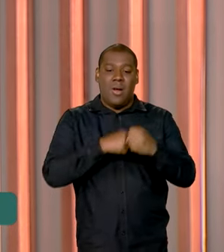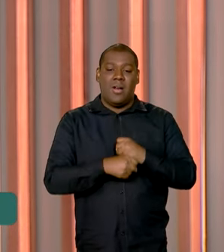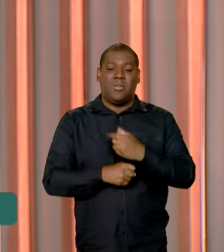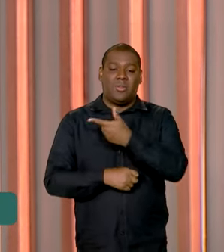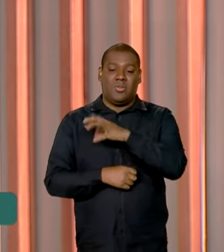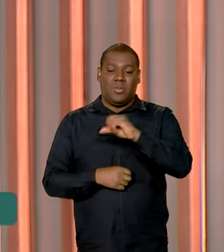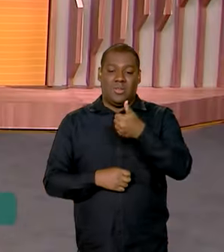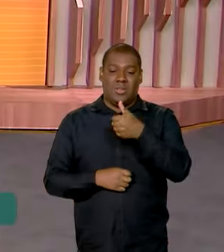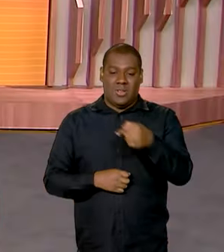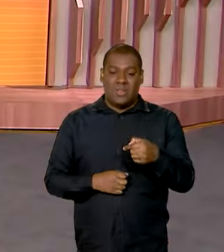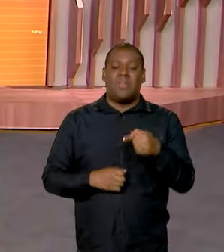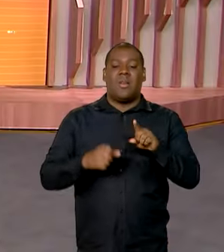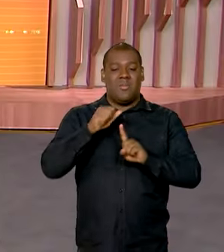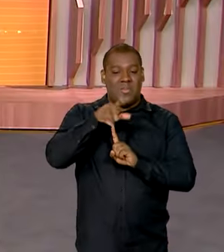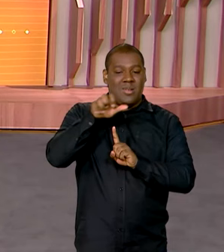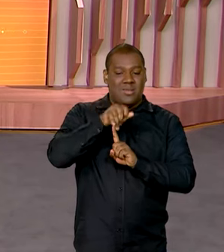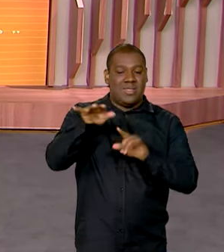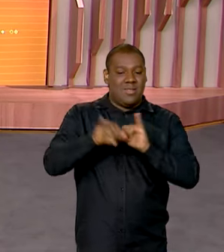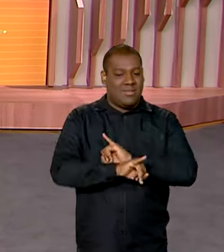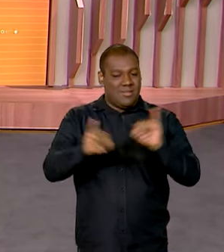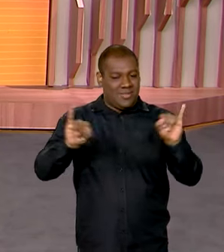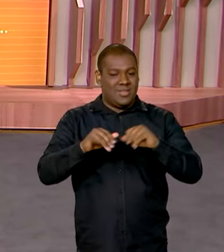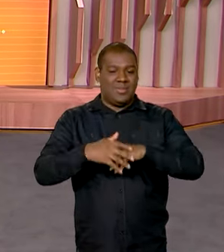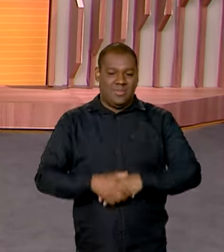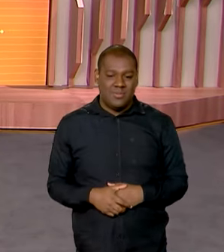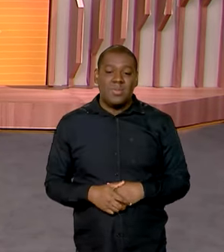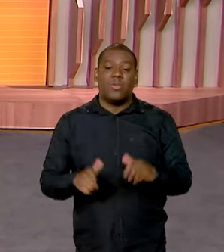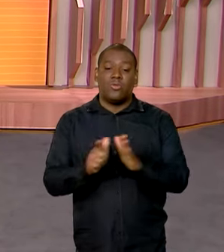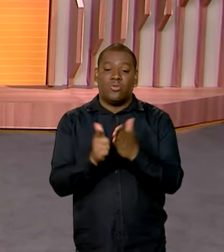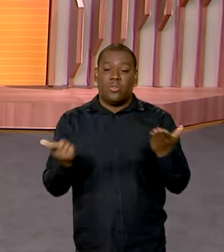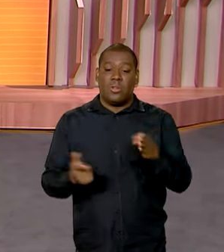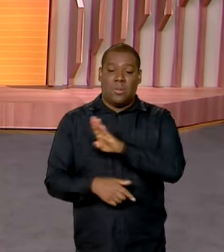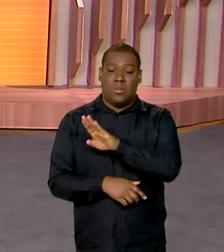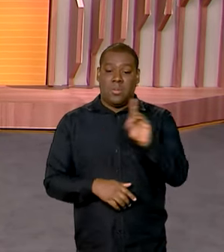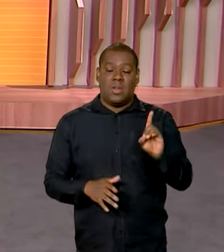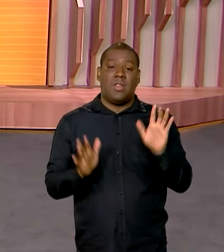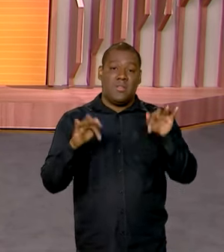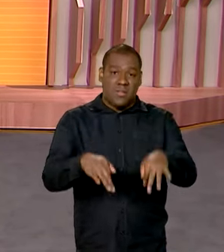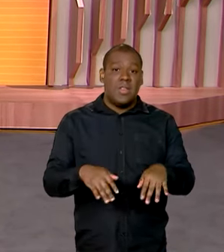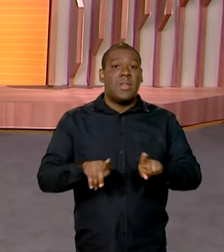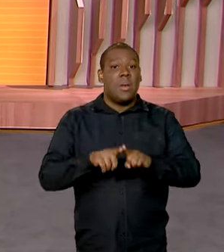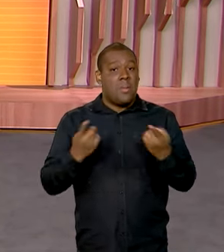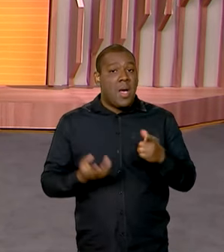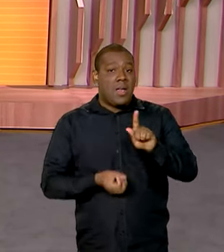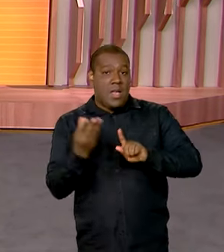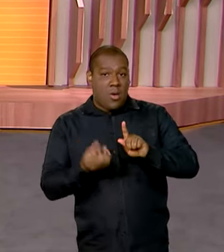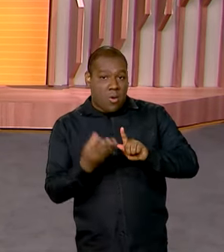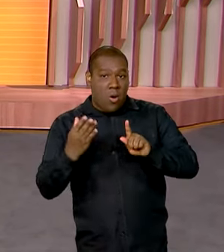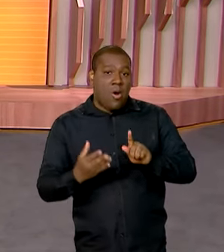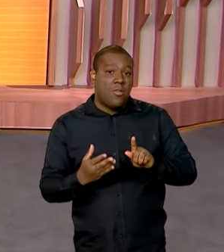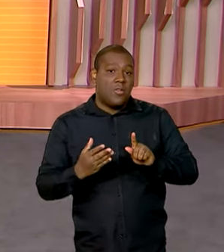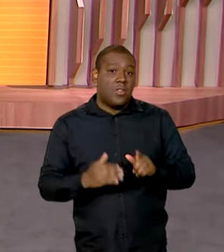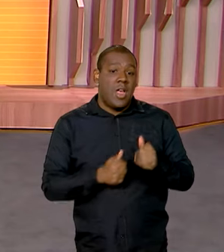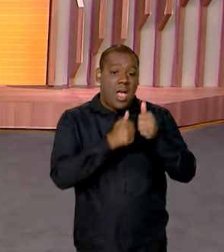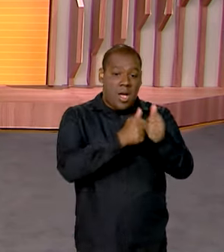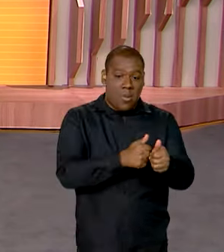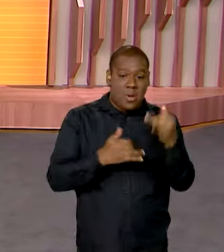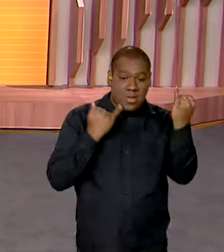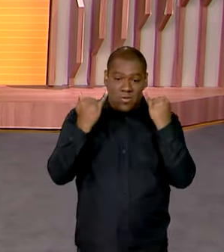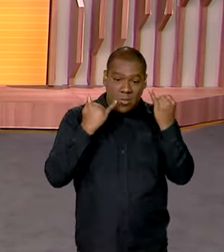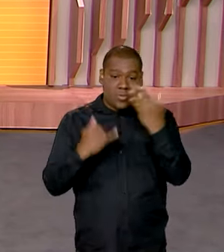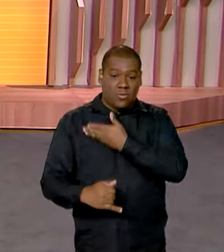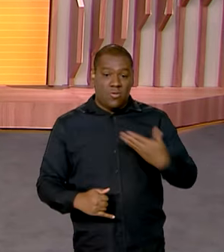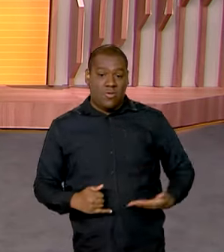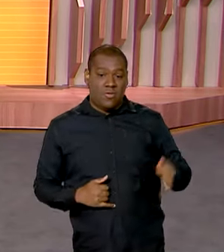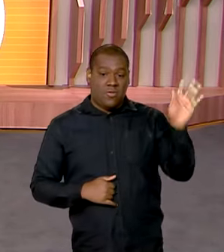Central. O Brasil em Dia fica por aqui, mas o canal GOV segue acompanhando todas as ações do governo federal, com